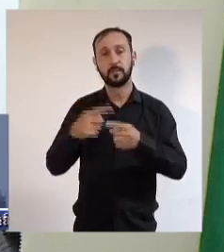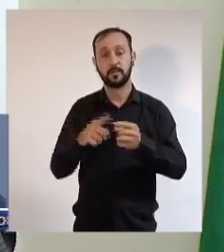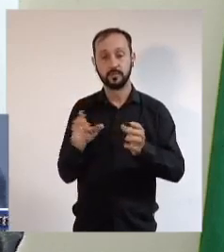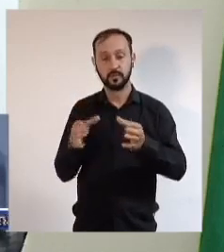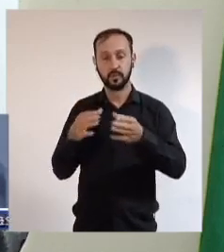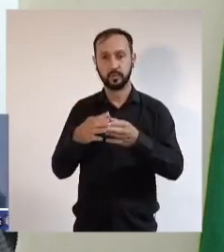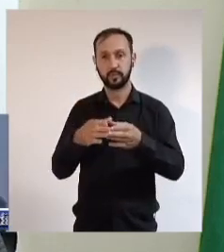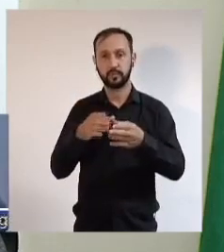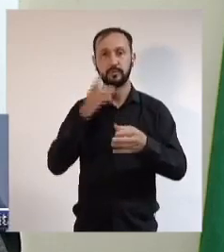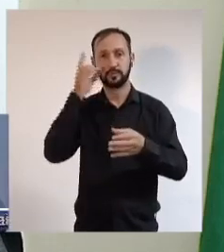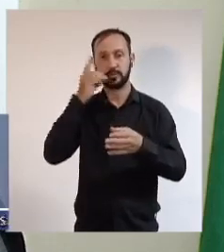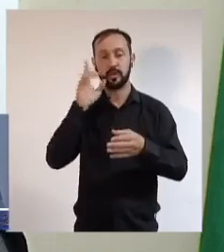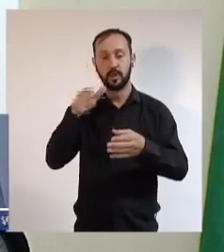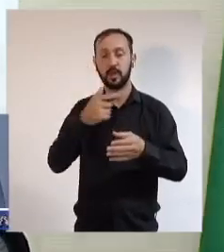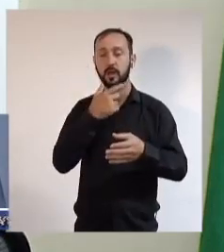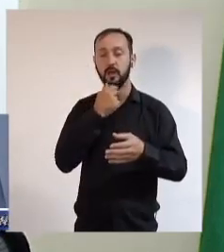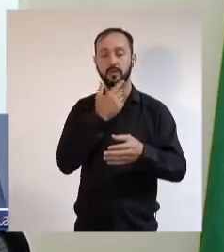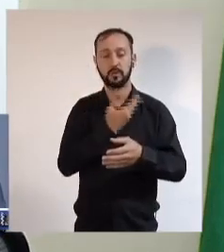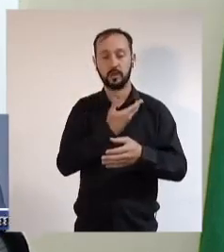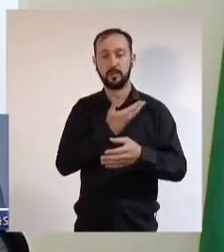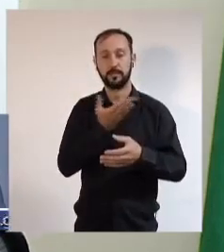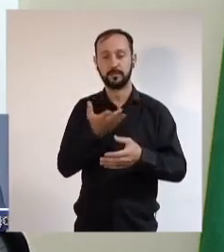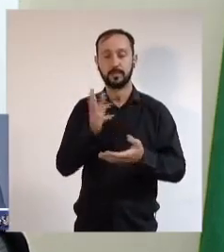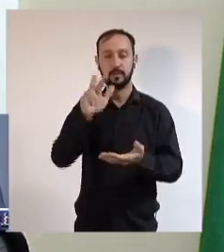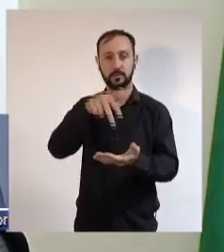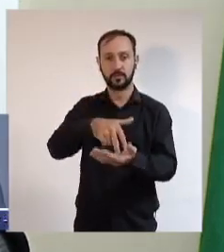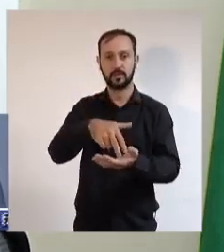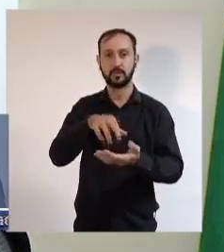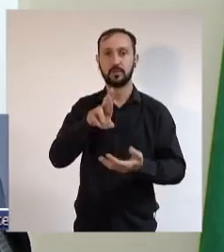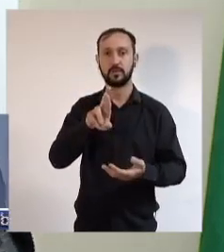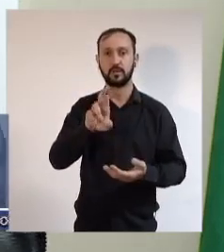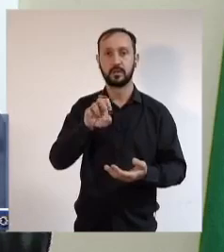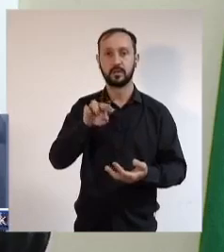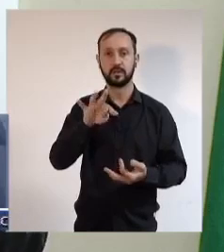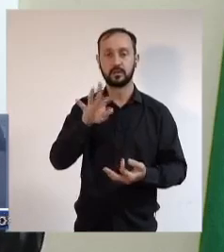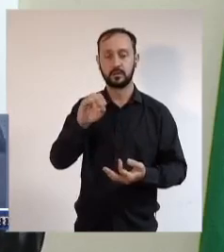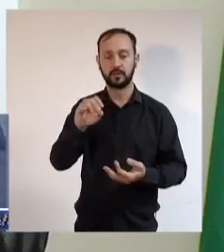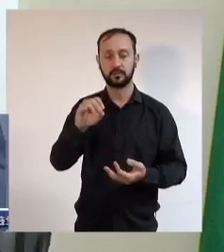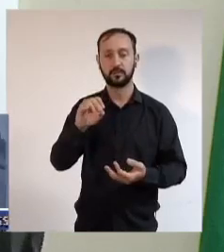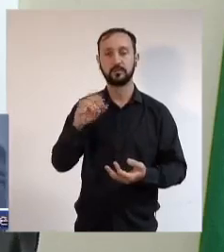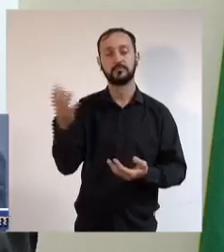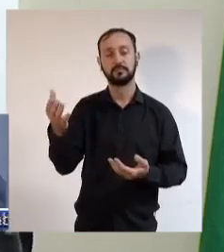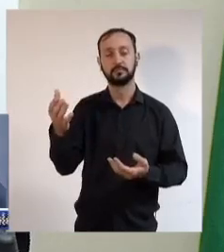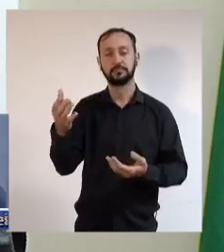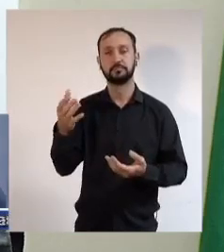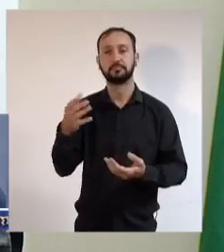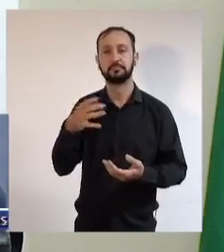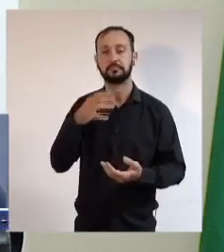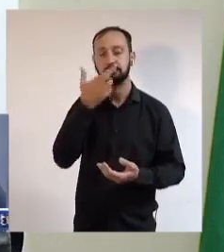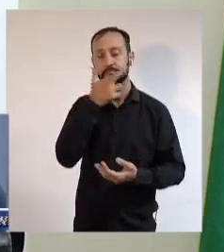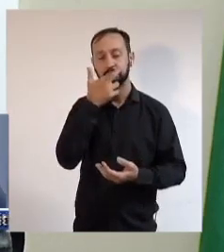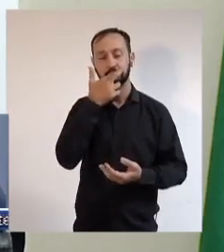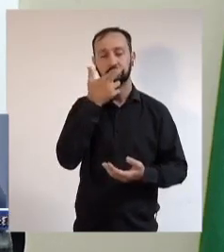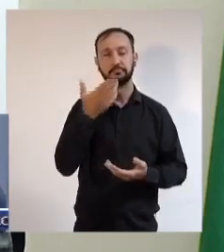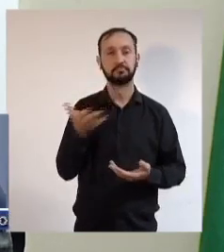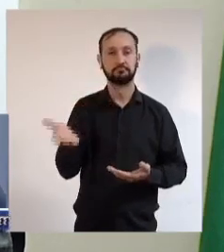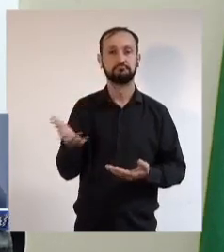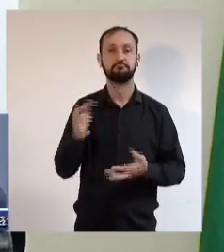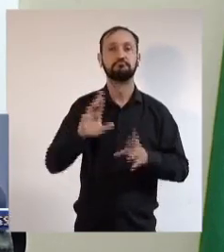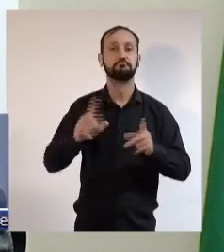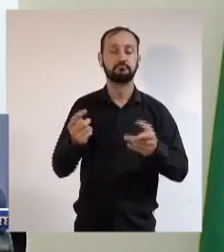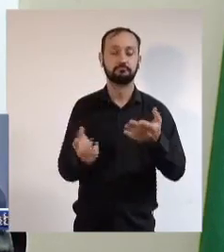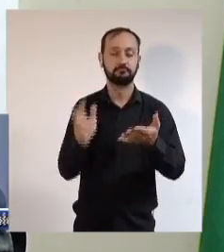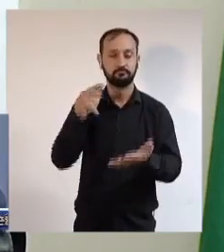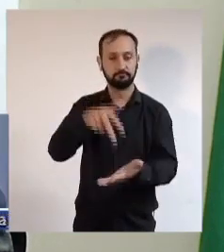é do nosso colega deputado renato gama discipline ea diferença é é da